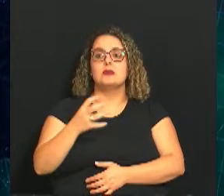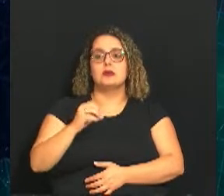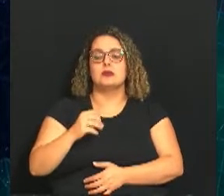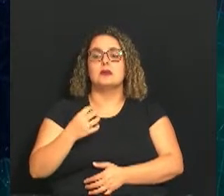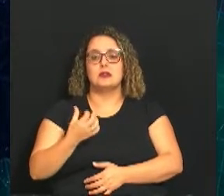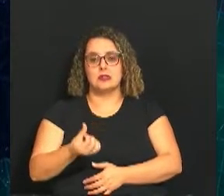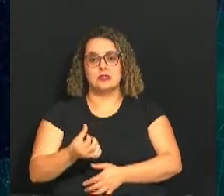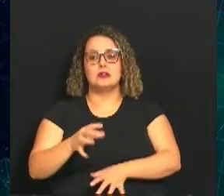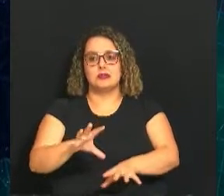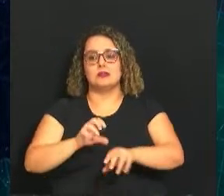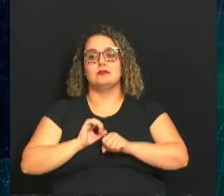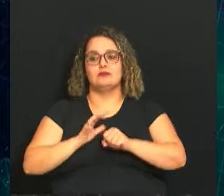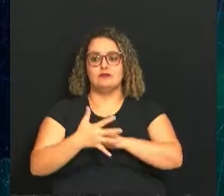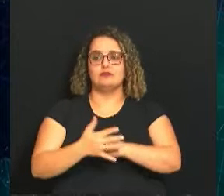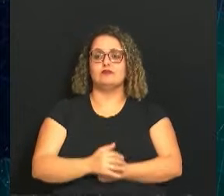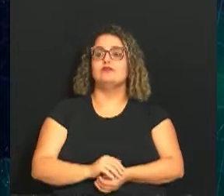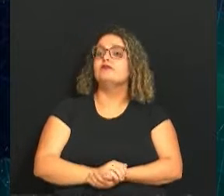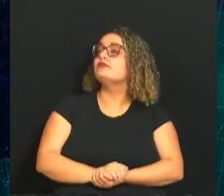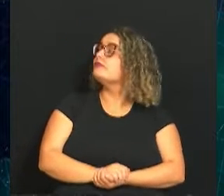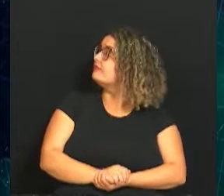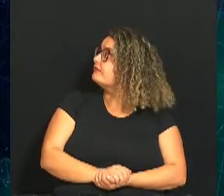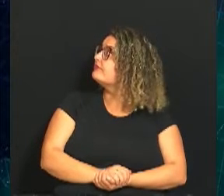164.406 casos. Indaiatuba,